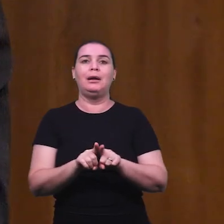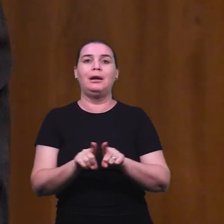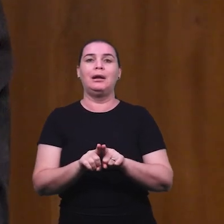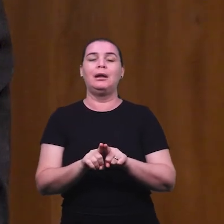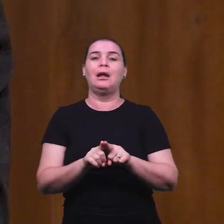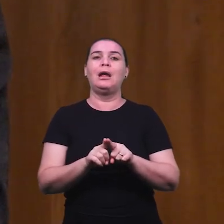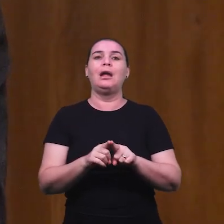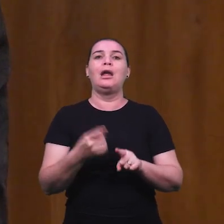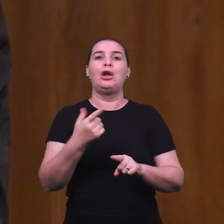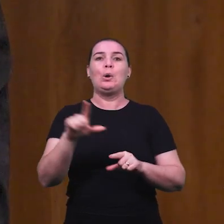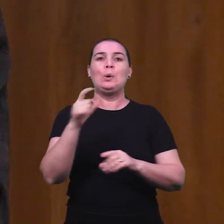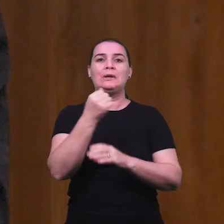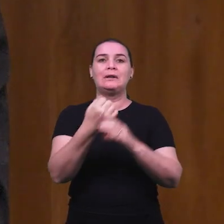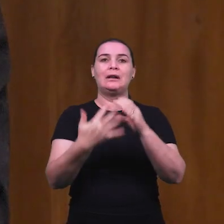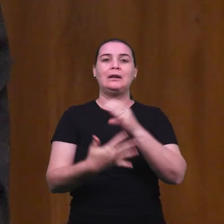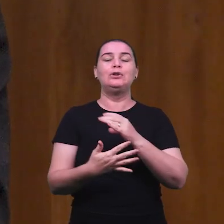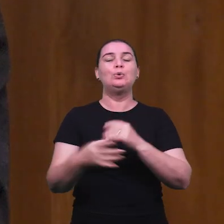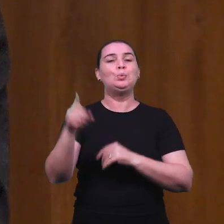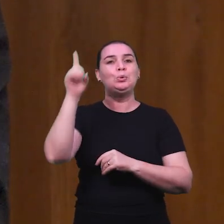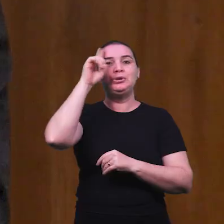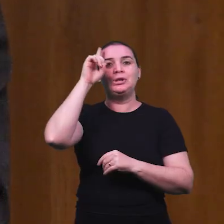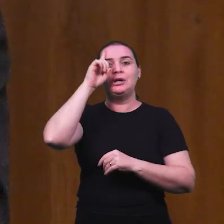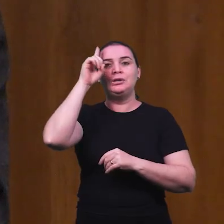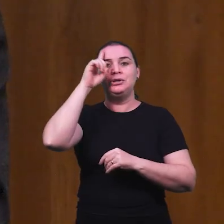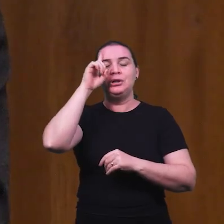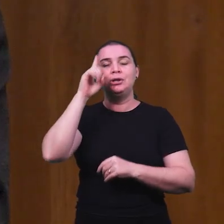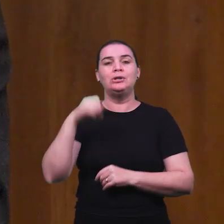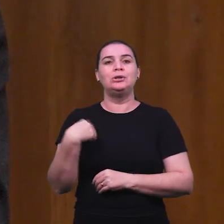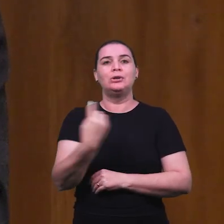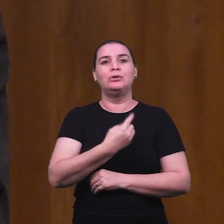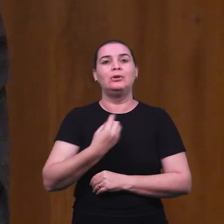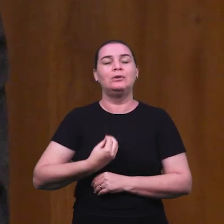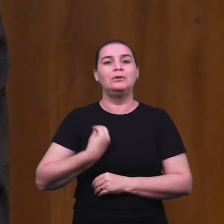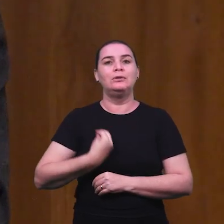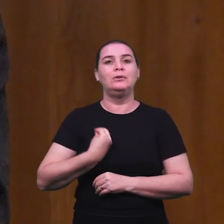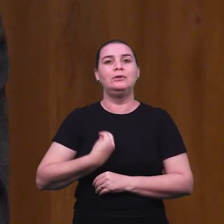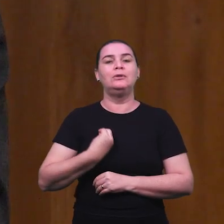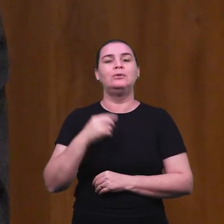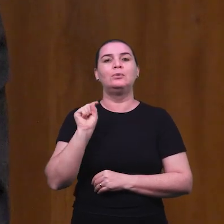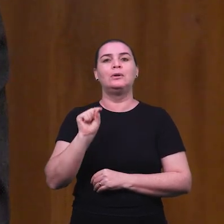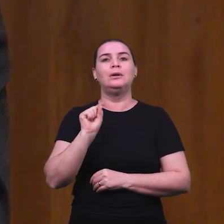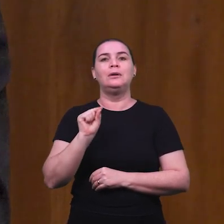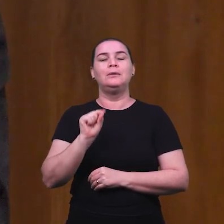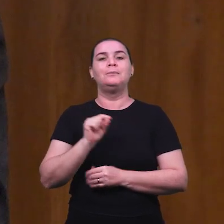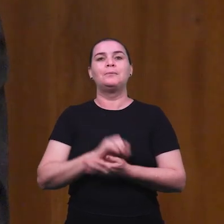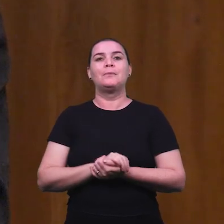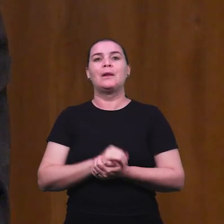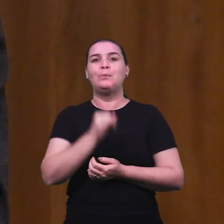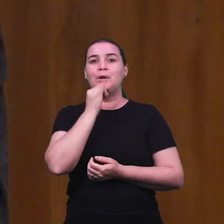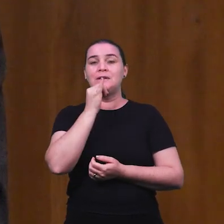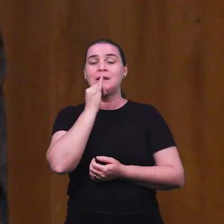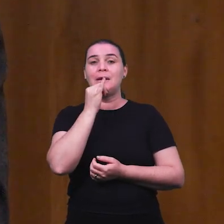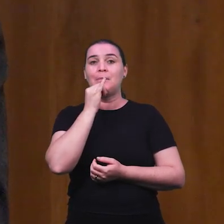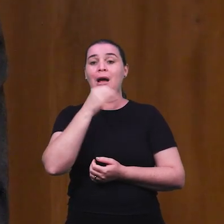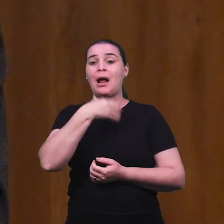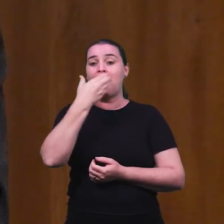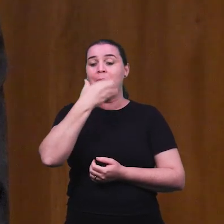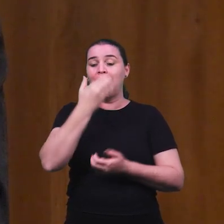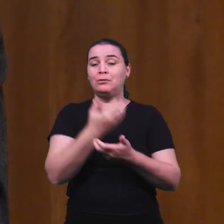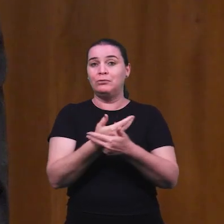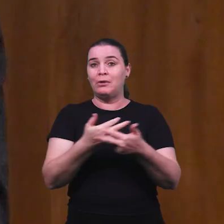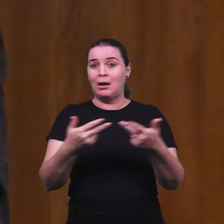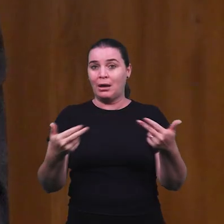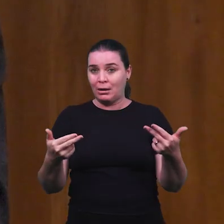outros aspectos, até do nosso cotidiano, eu trouxe alguns exemplos muito bons. A gente fala, por exemplo, de alimentos, né? Nós